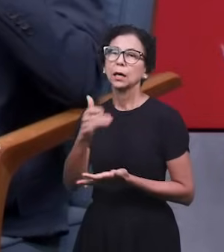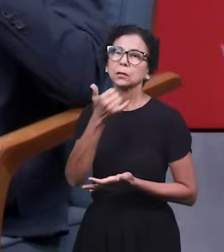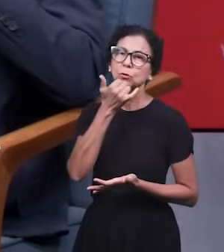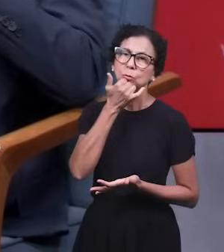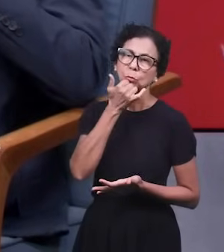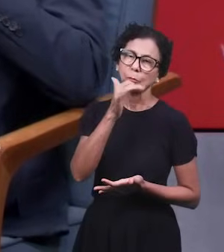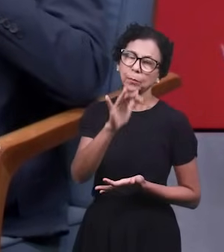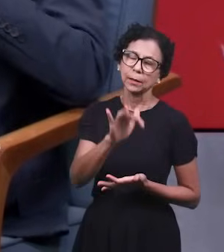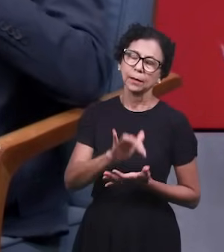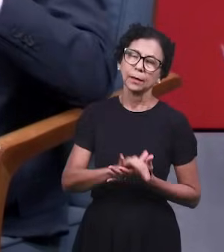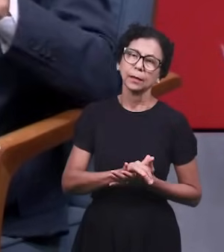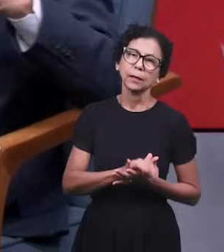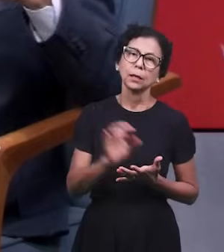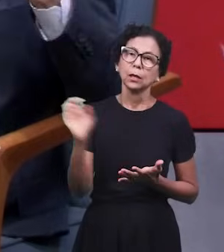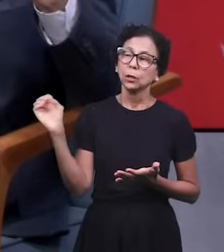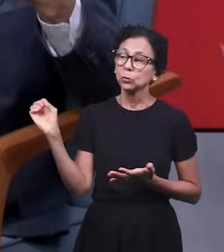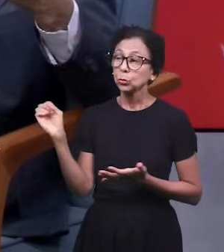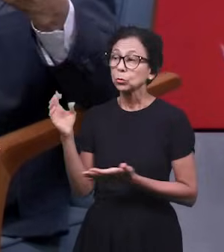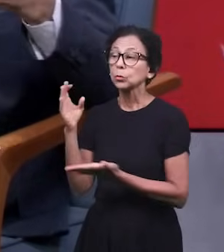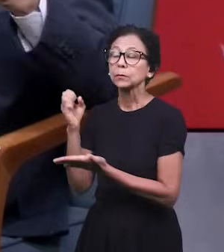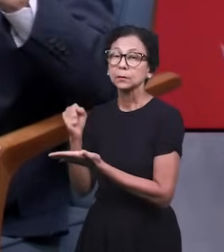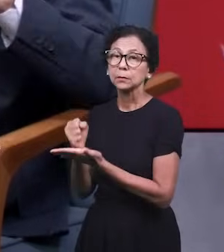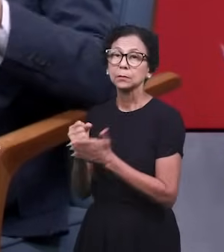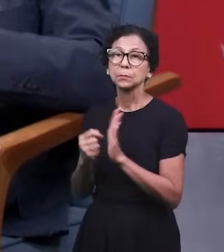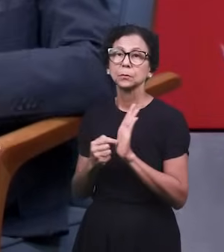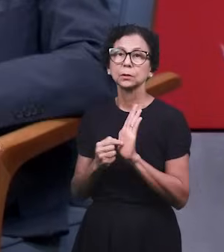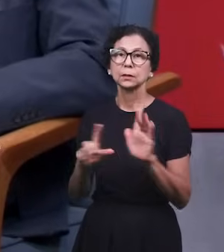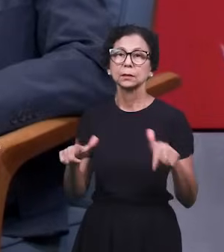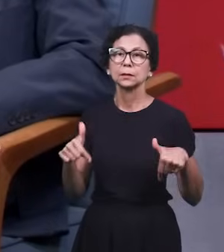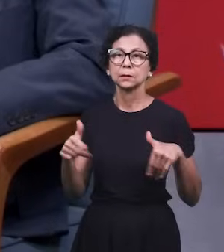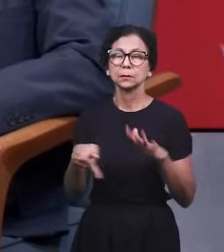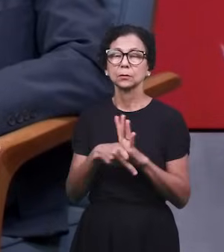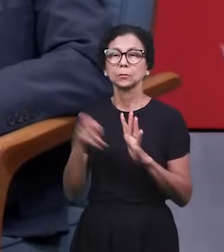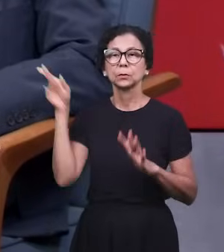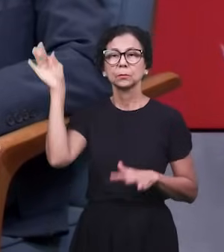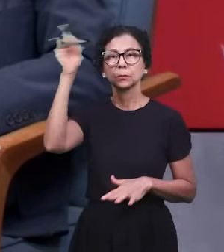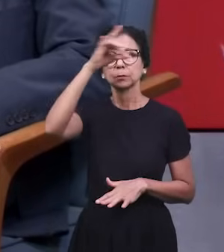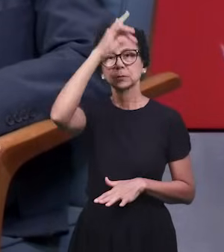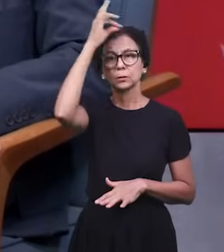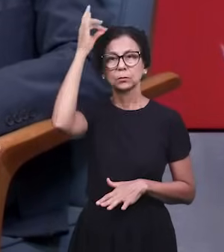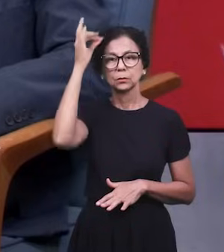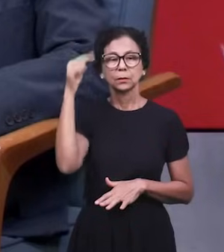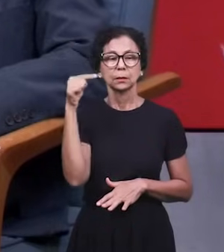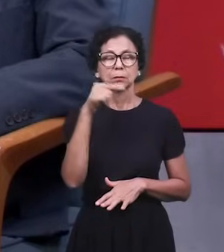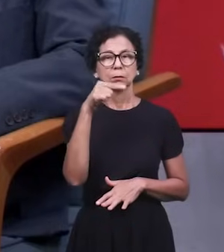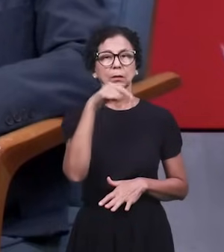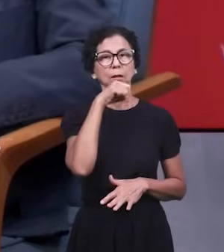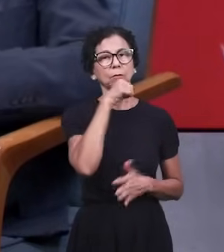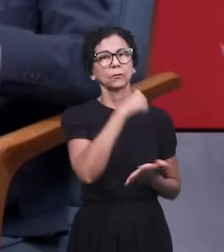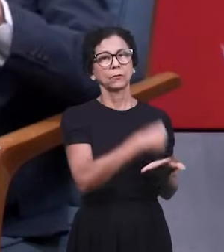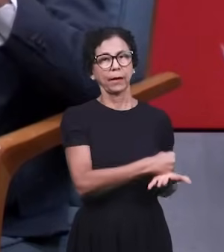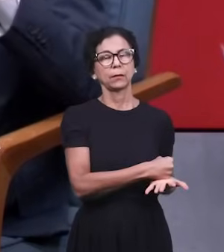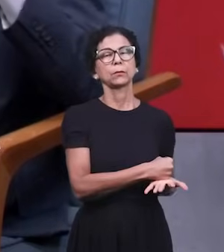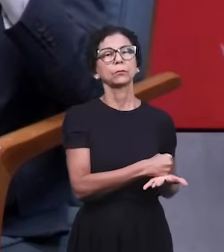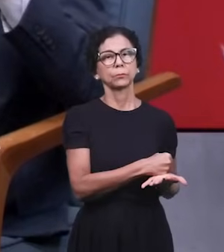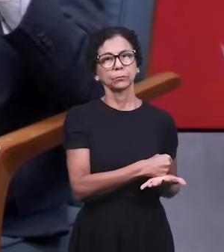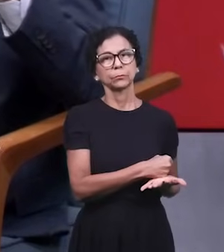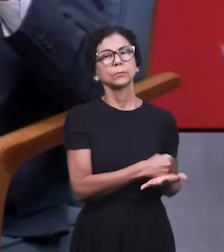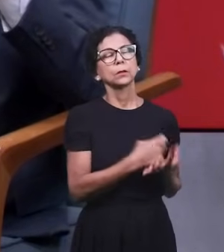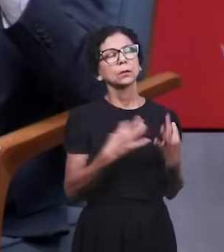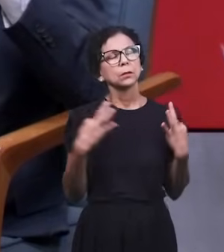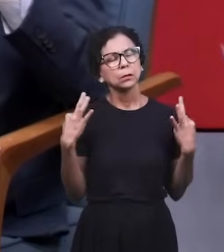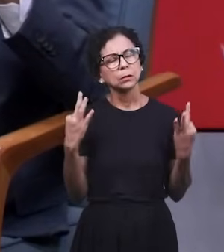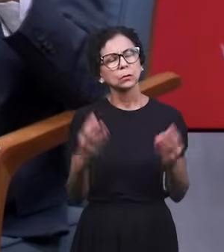do Velho Testamento, mostrando essa operação do Espírito Santo no Velho Testamento. Tudo aquilo